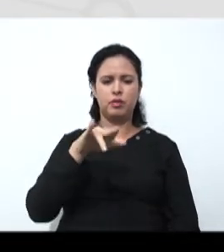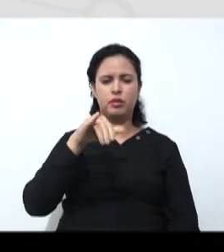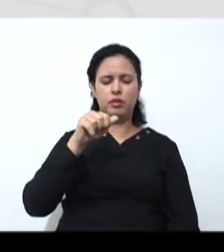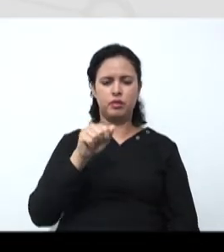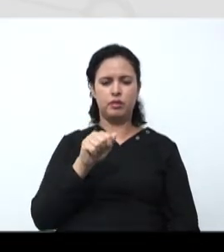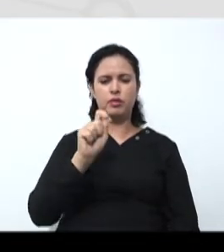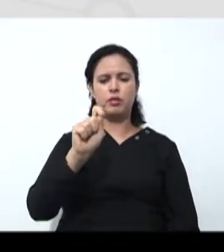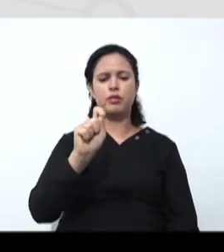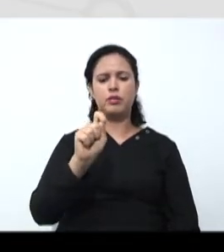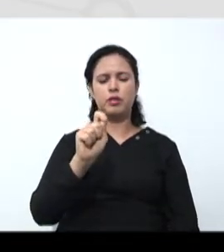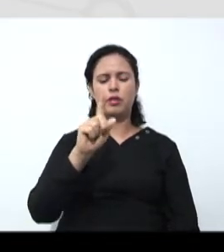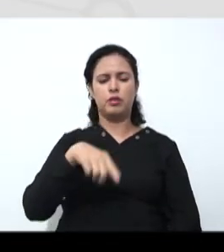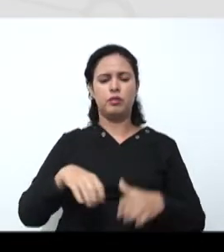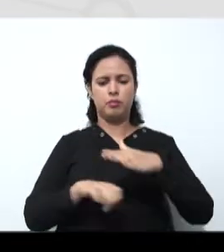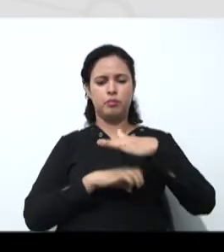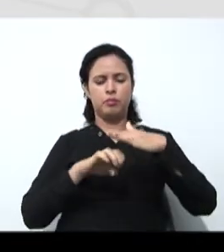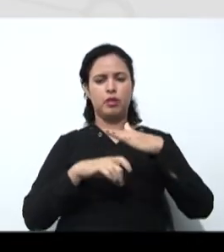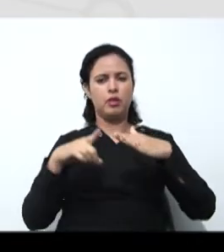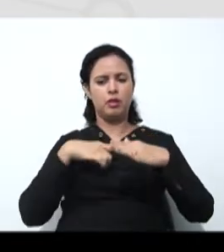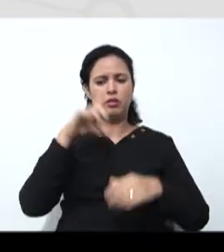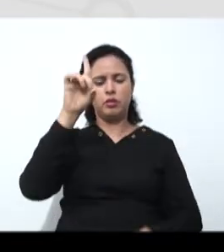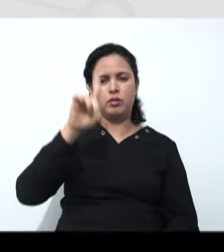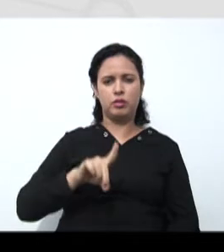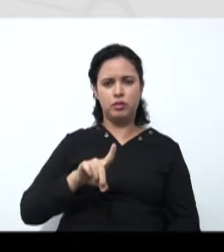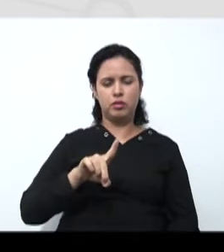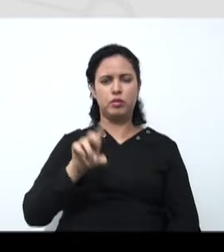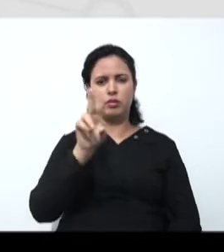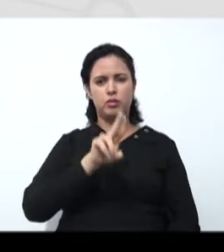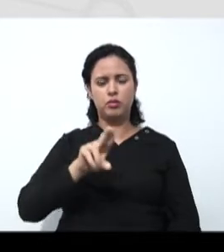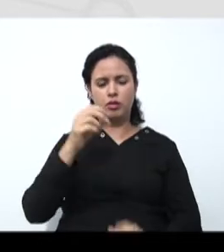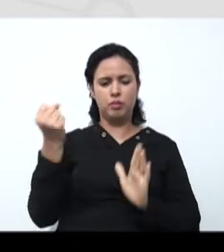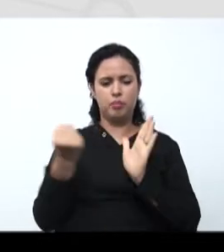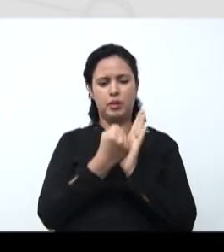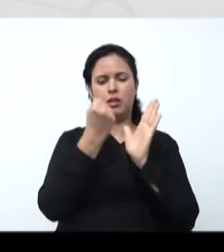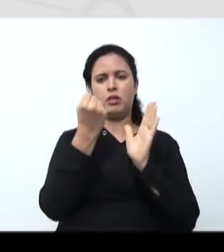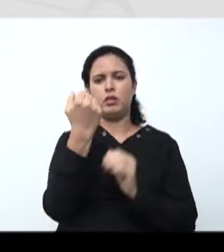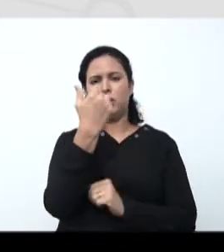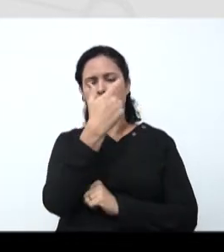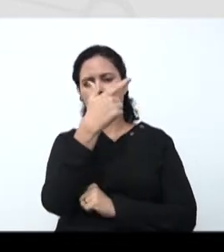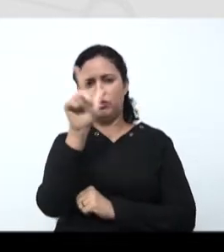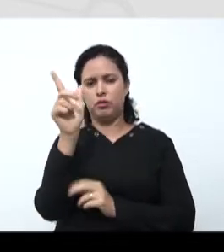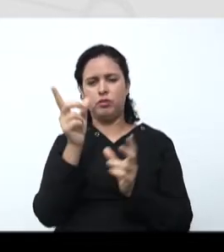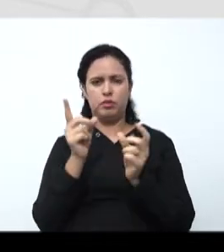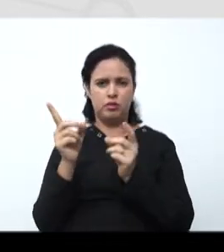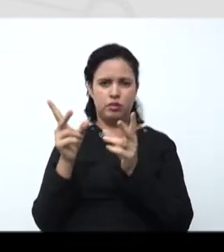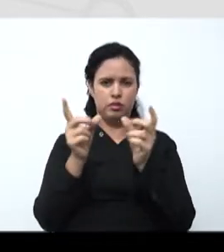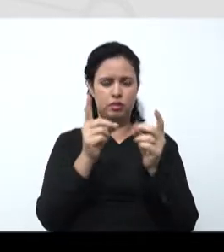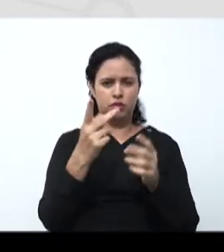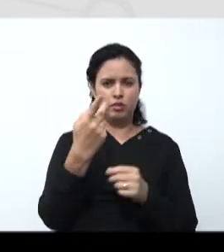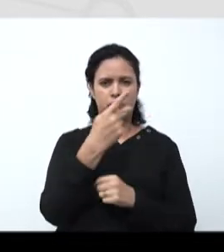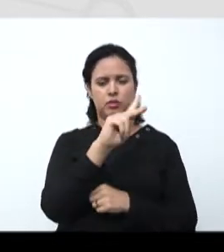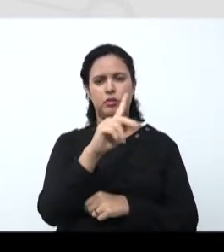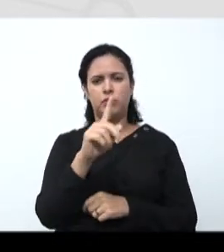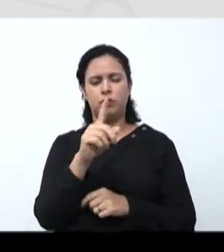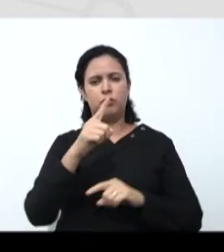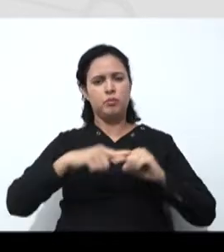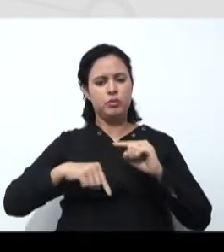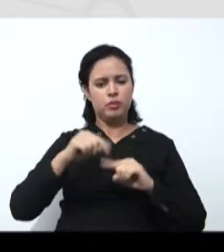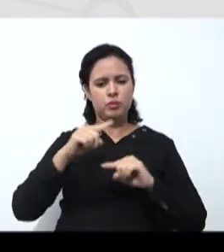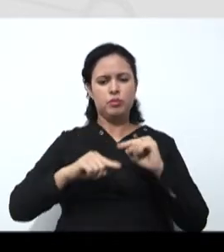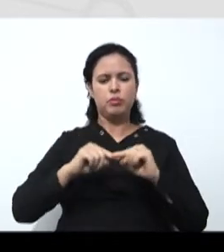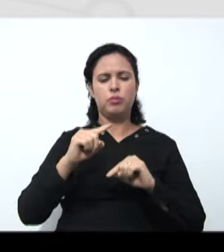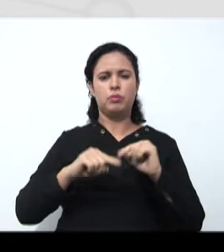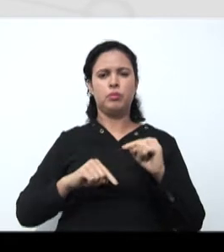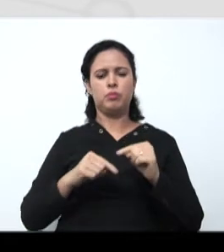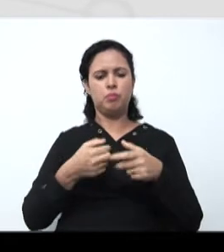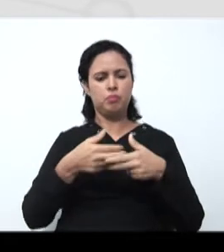direito de utilização de marca da outra e comercializar os seus produtos, comercializar seus